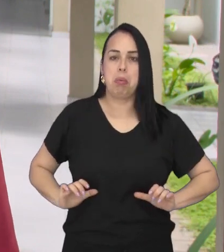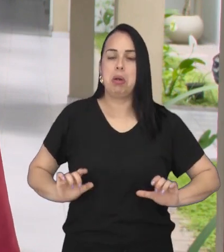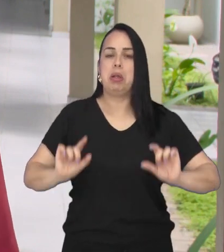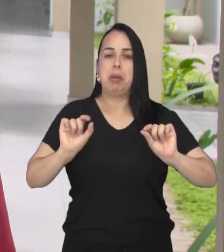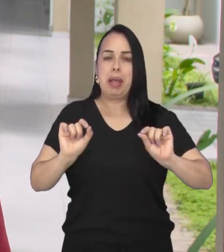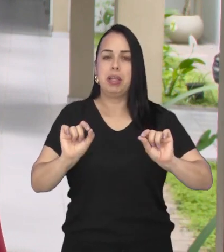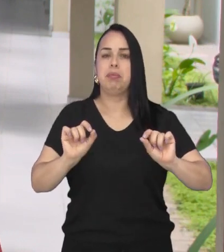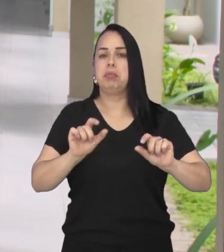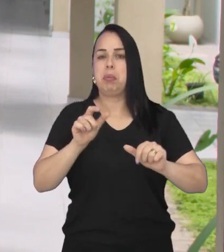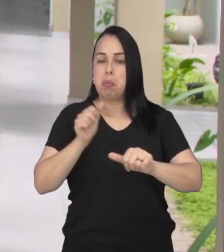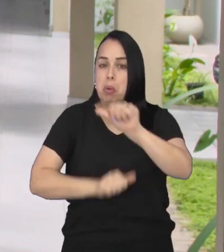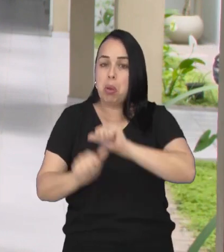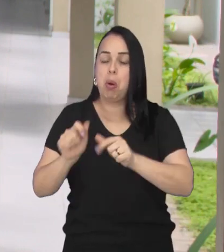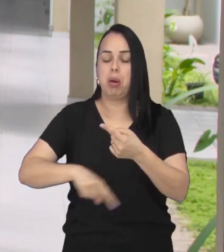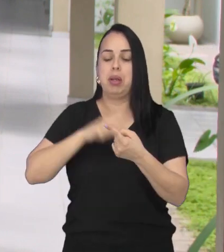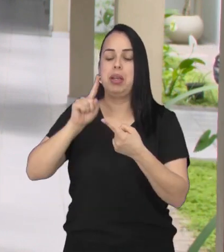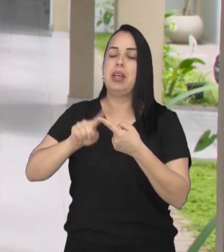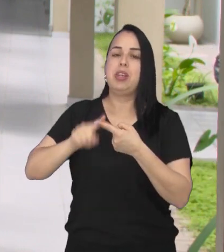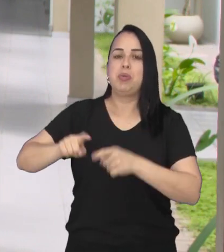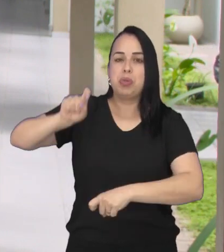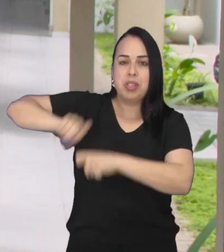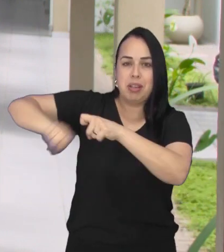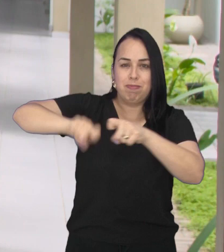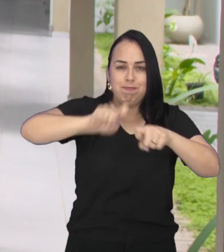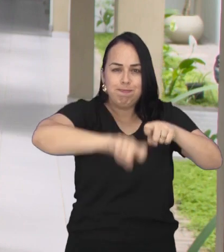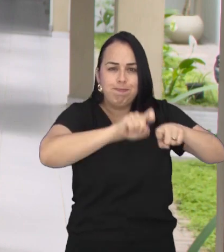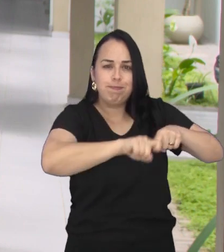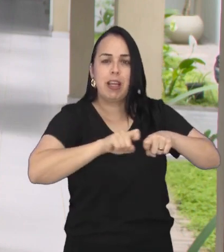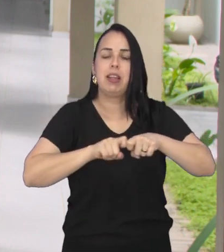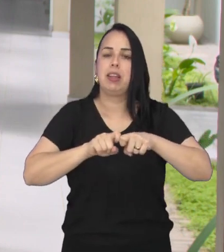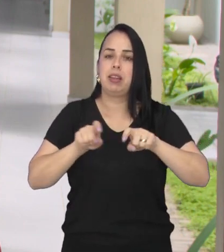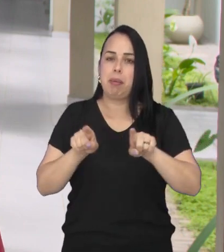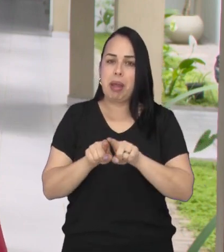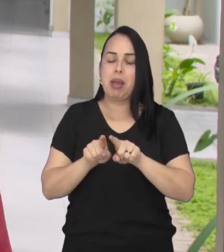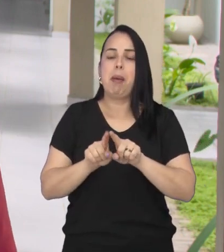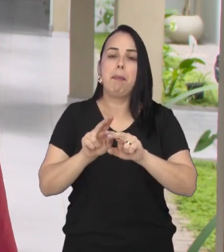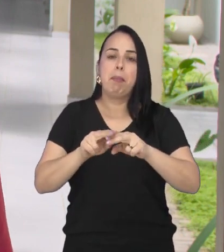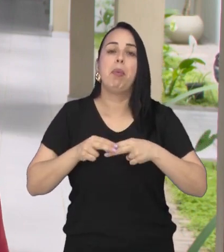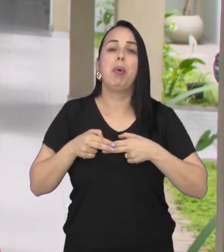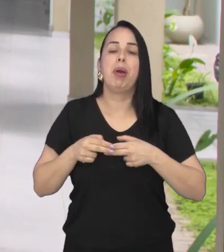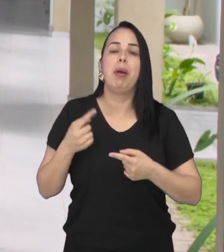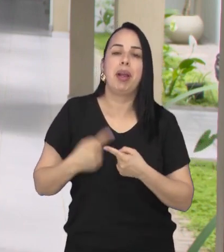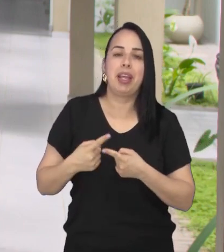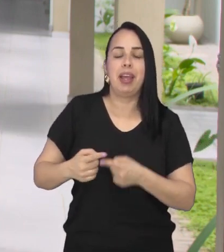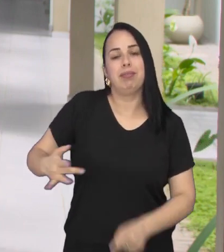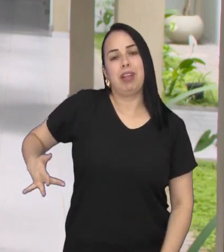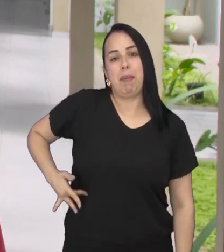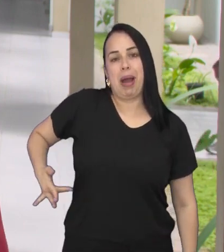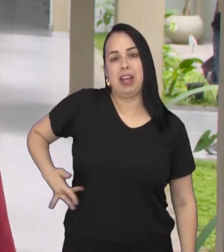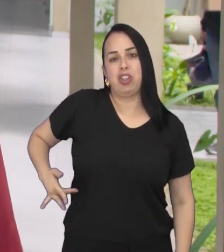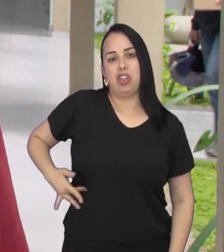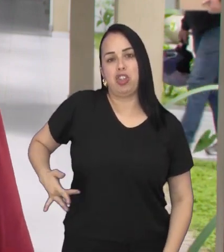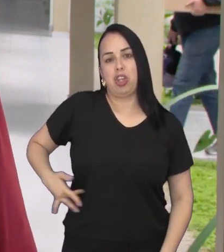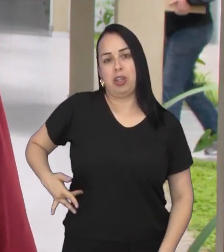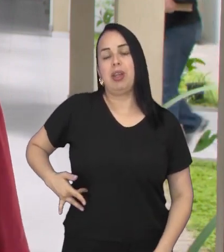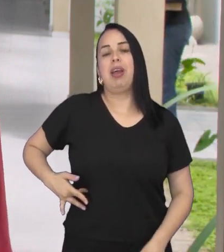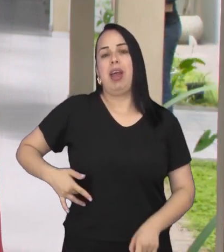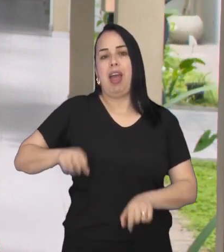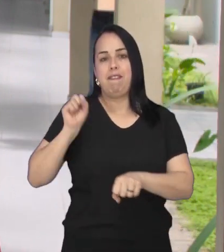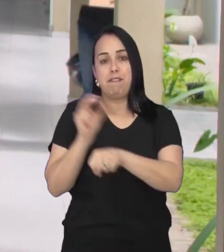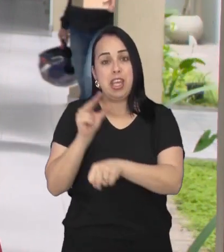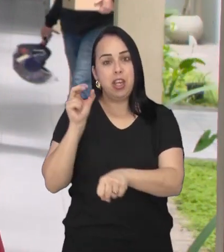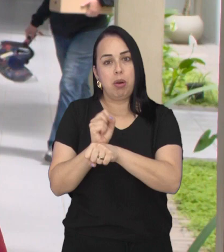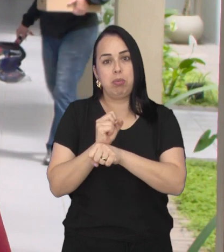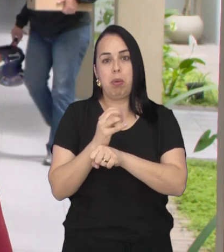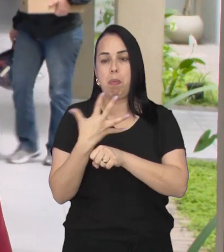natureza sexual uma vez que a a hepatite A ela é Ela é uma doença de transmissão primordialmente oral